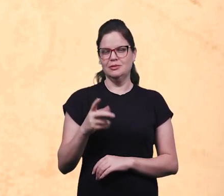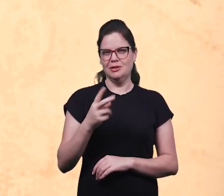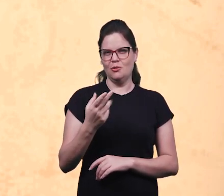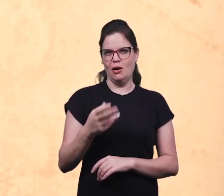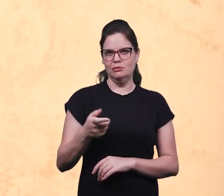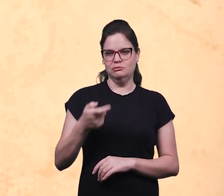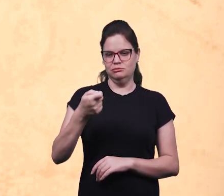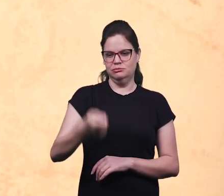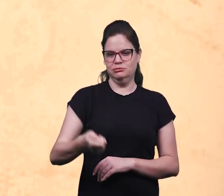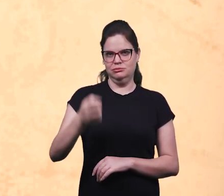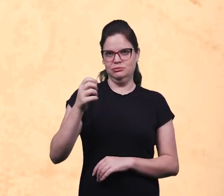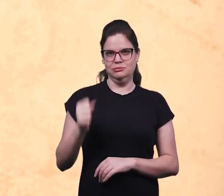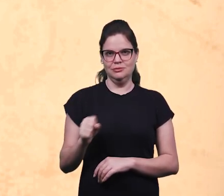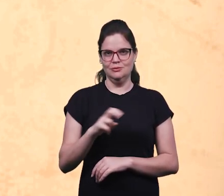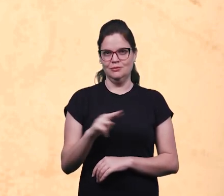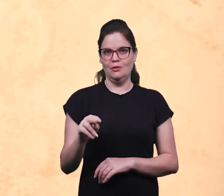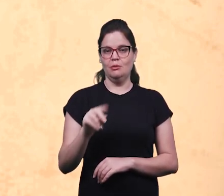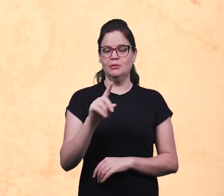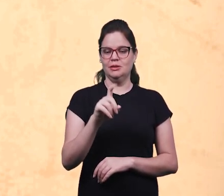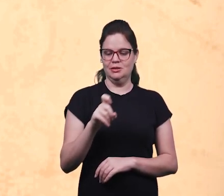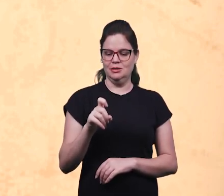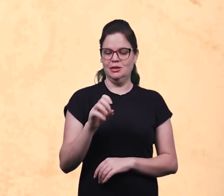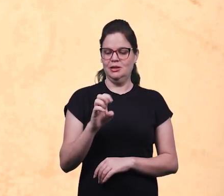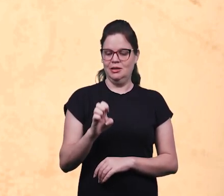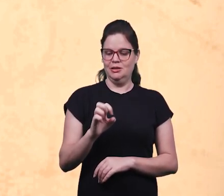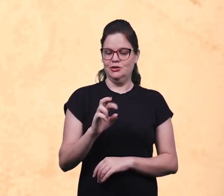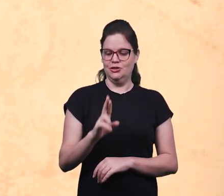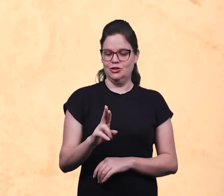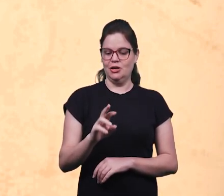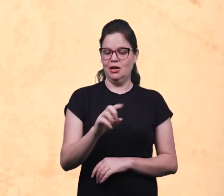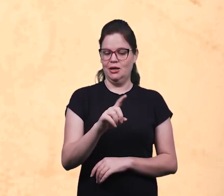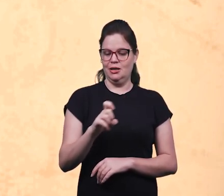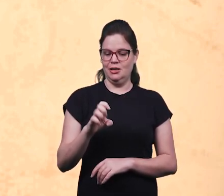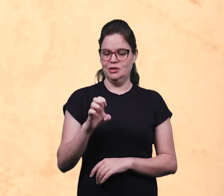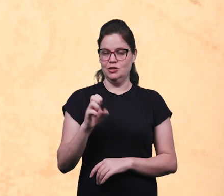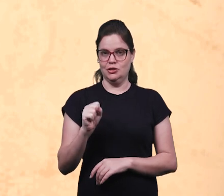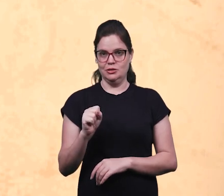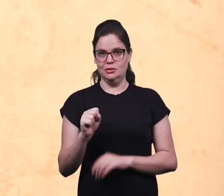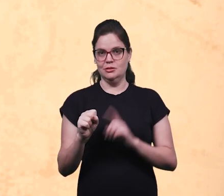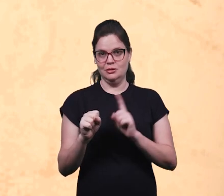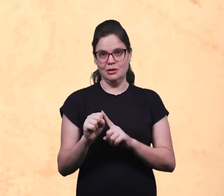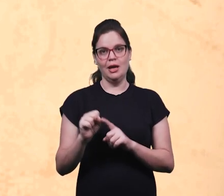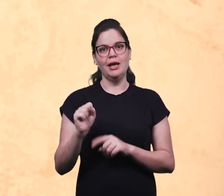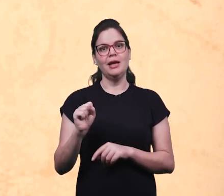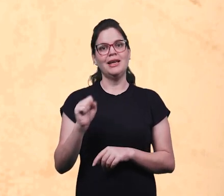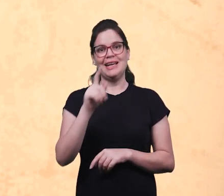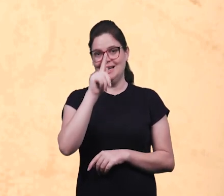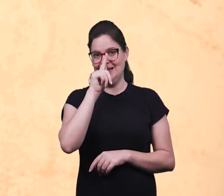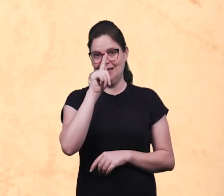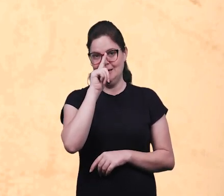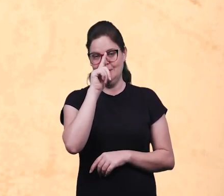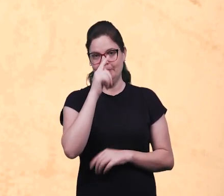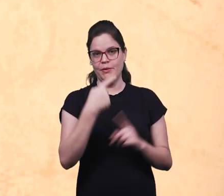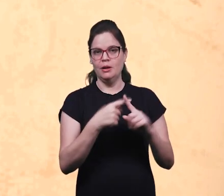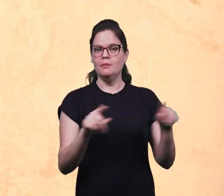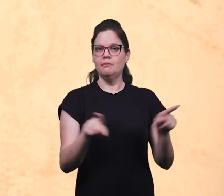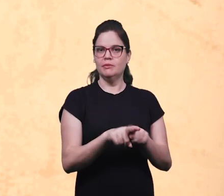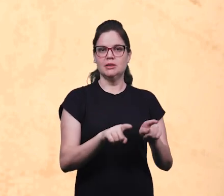dele. Interessante porque também Ester também é chamada de Hadassa. Só para a gente fazer essa comparação, para poder compreender